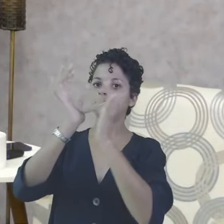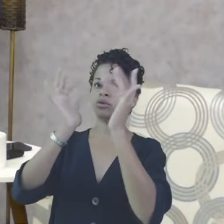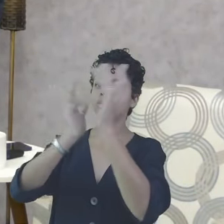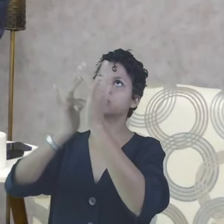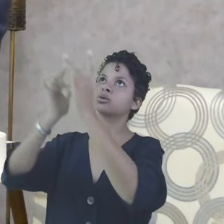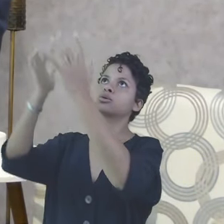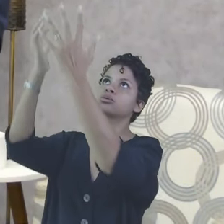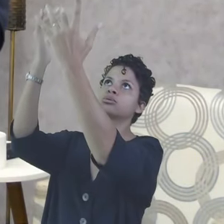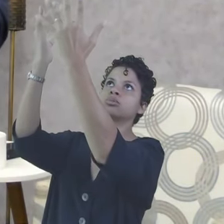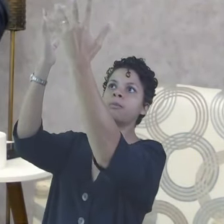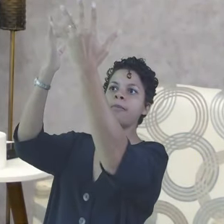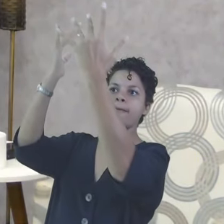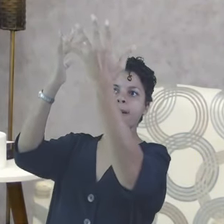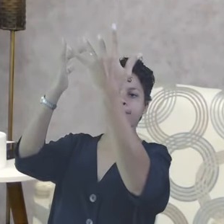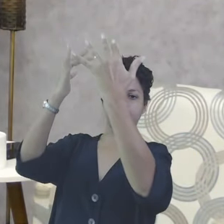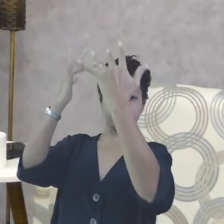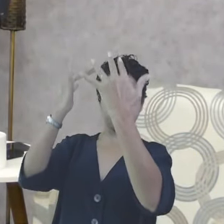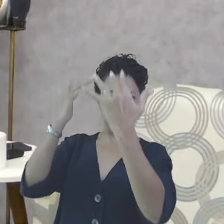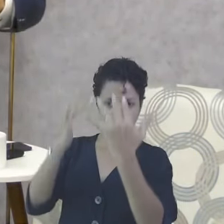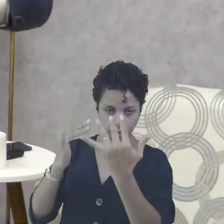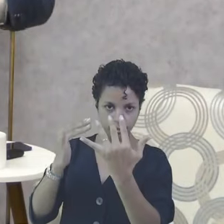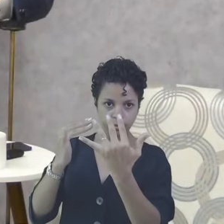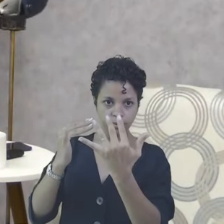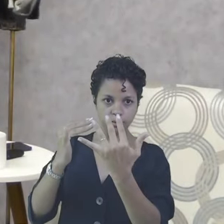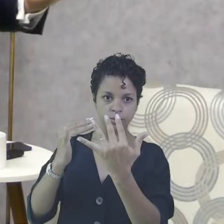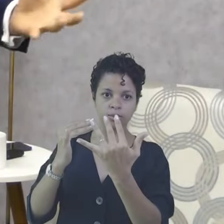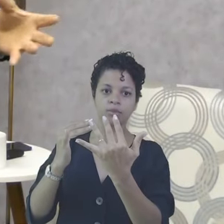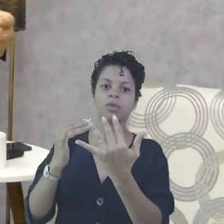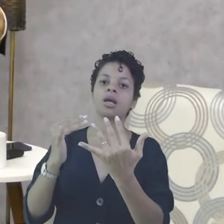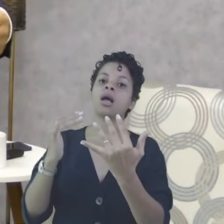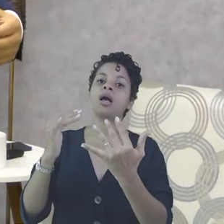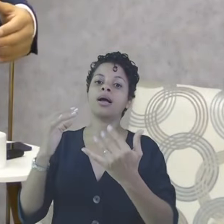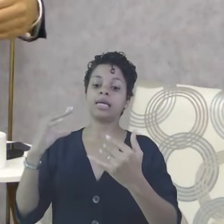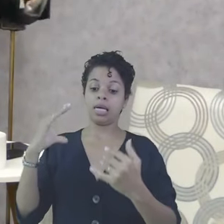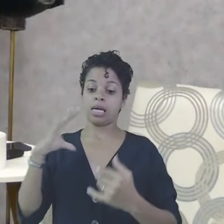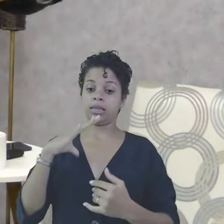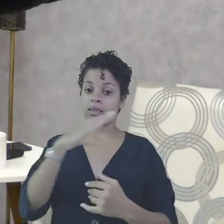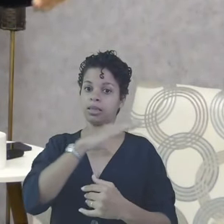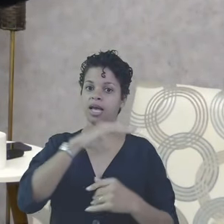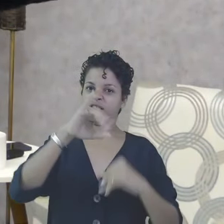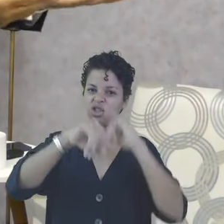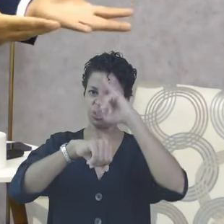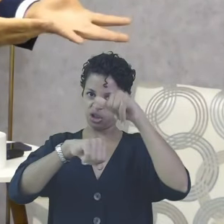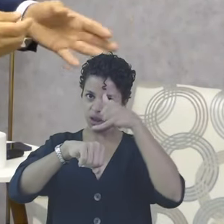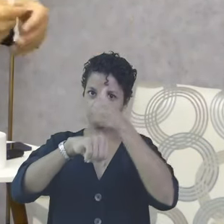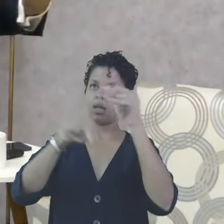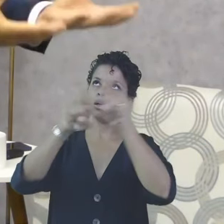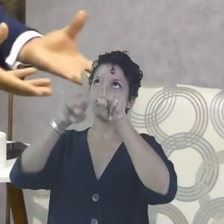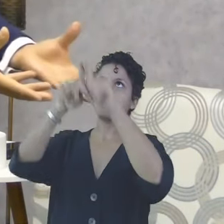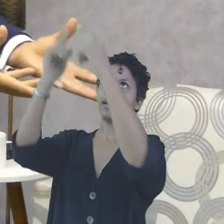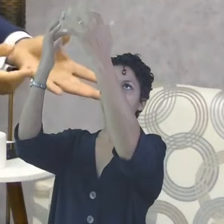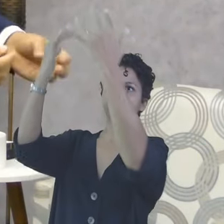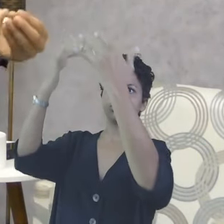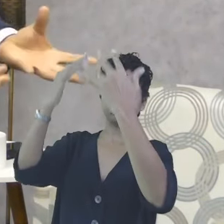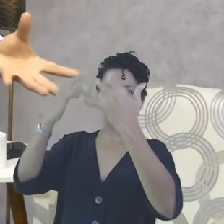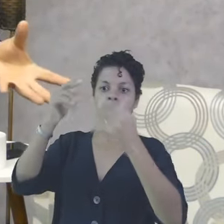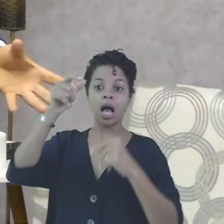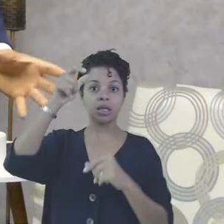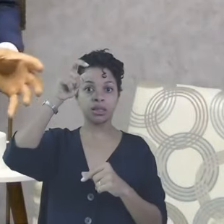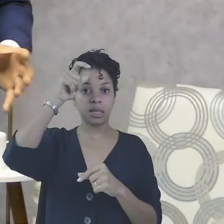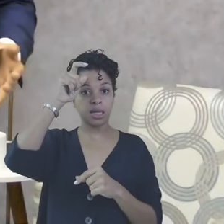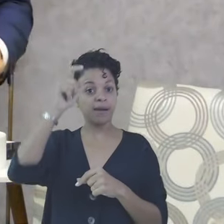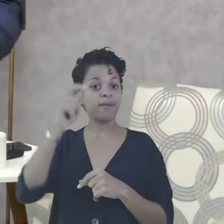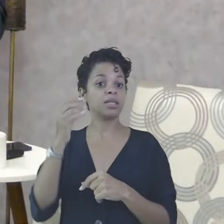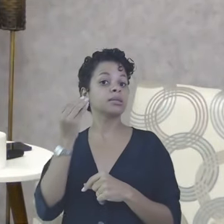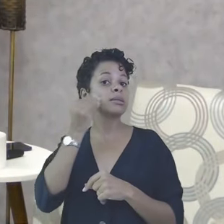Depois ela desce, Satanás então vai ter liberdade para tentar os perdidos que serão ressuscitados, os ressurretos, perdidos.